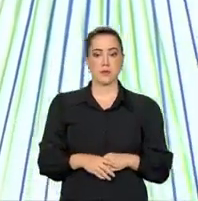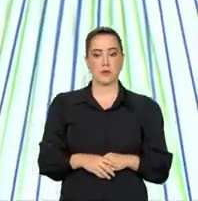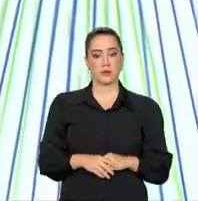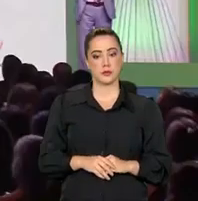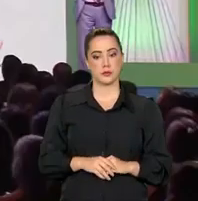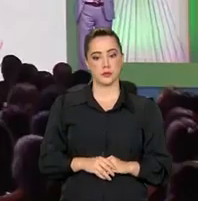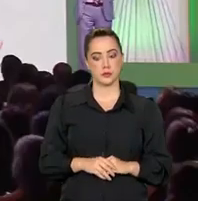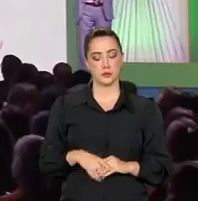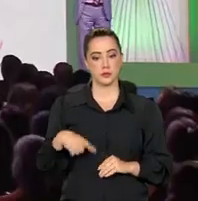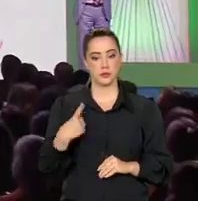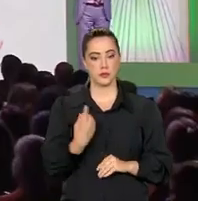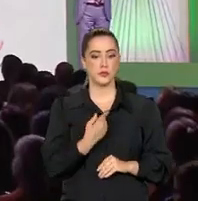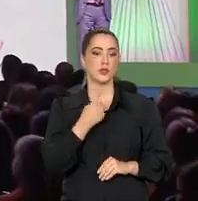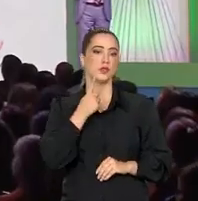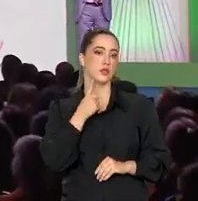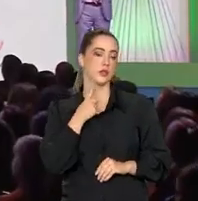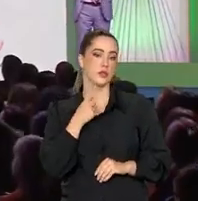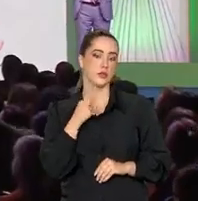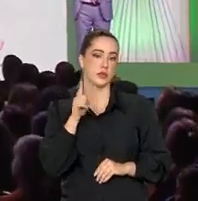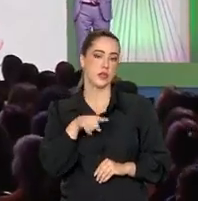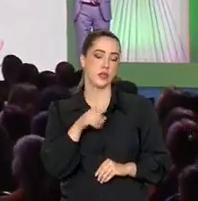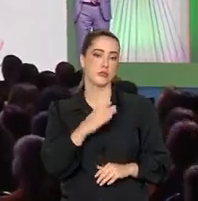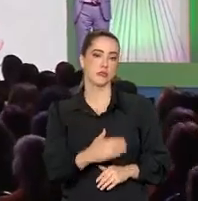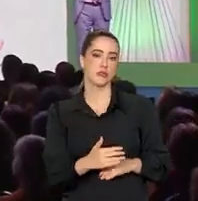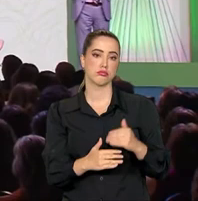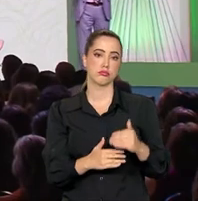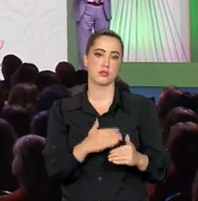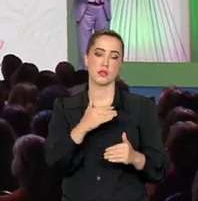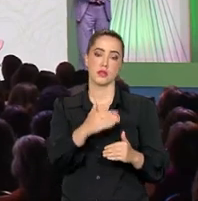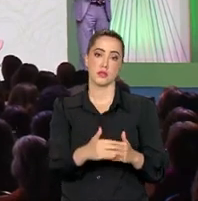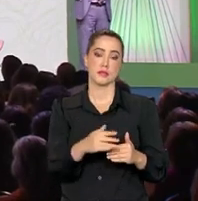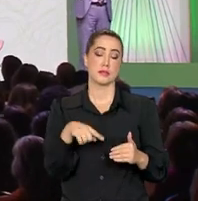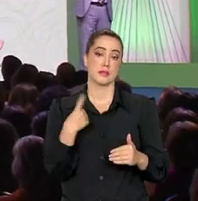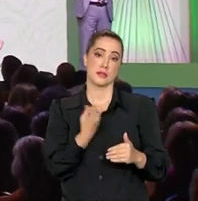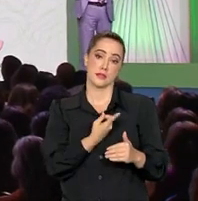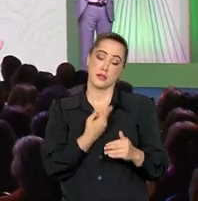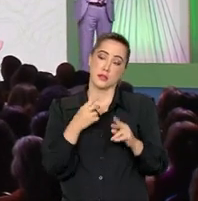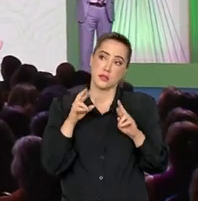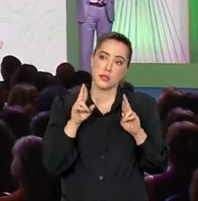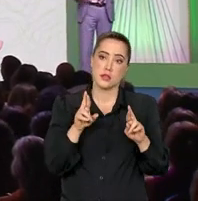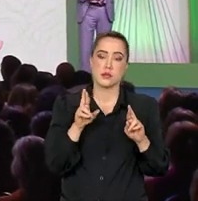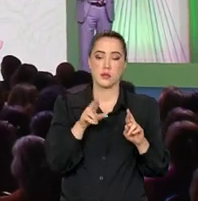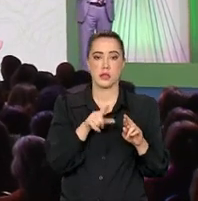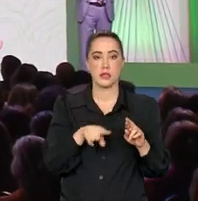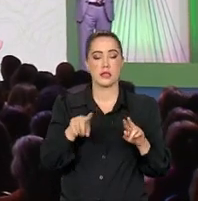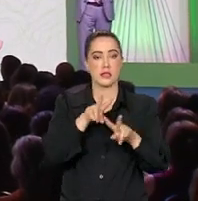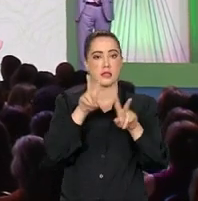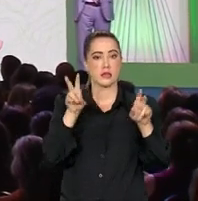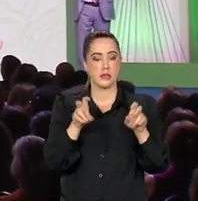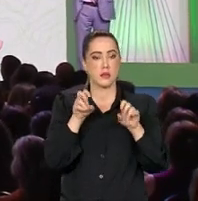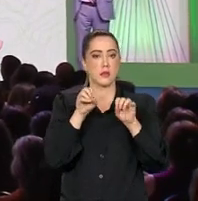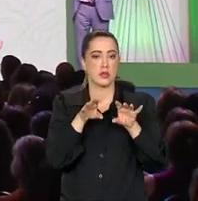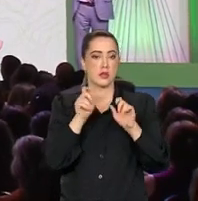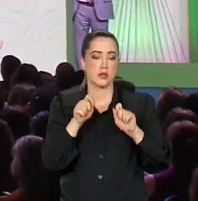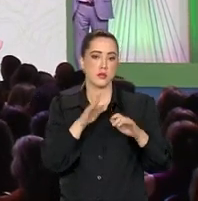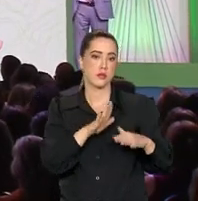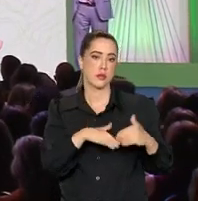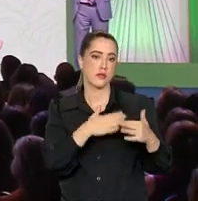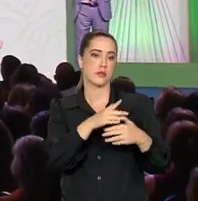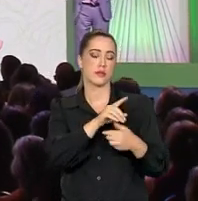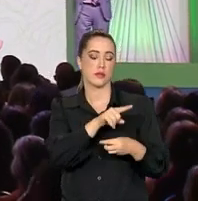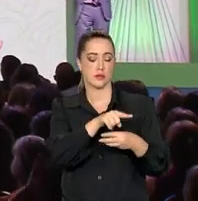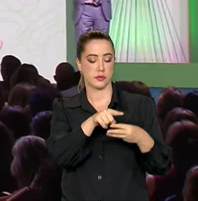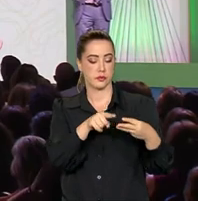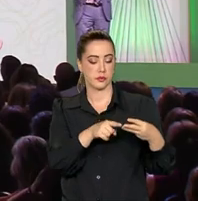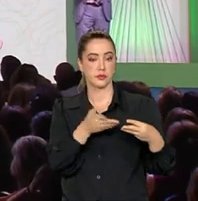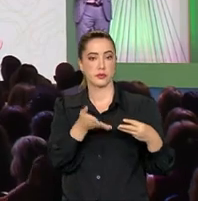aí o nosso desejo é que progressivamente a gente espera que esse sistema de ensino possa avançar e se estruturar em três